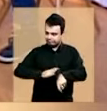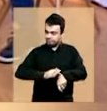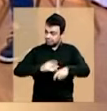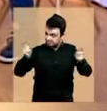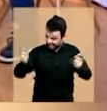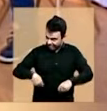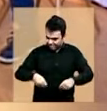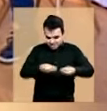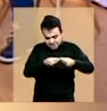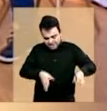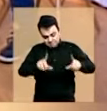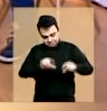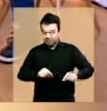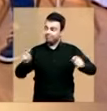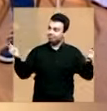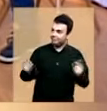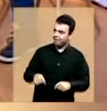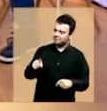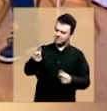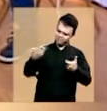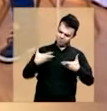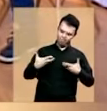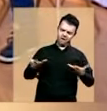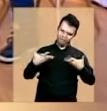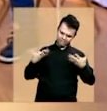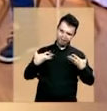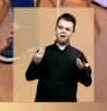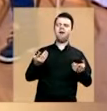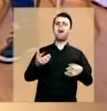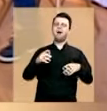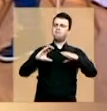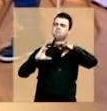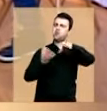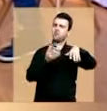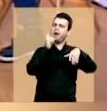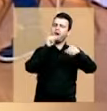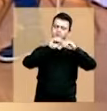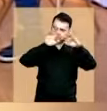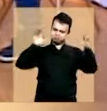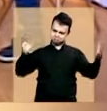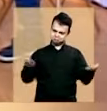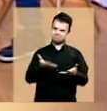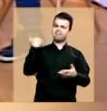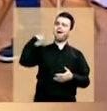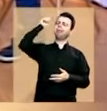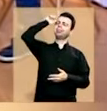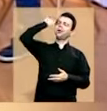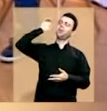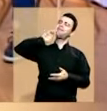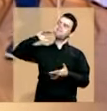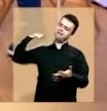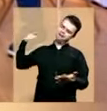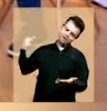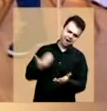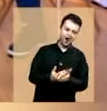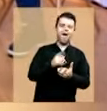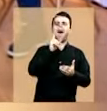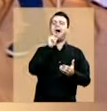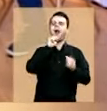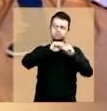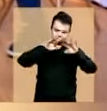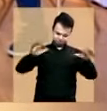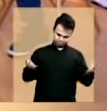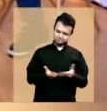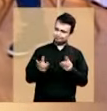tempo para resolver? Vai dar tempo? Eu fiquei animado com o que você falou, que a água é a mesma desde Adão e Eva, né? Então,